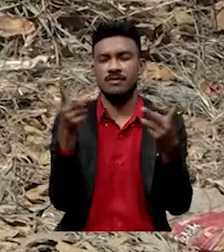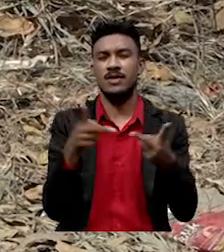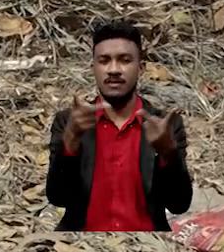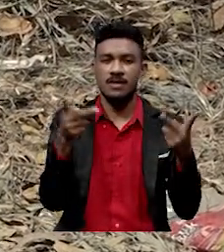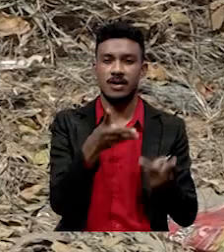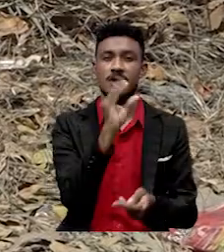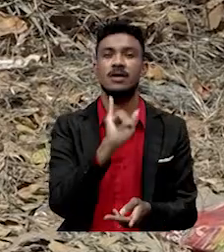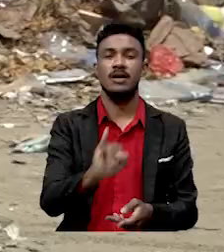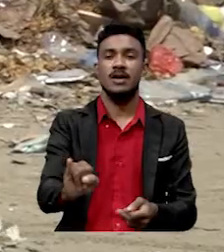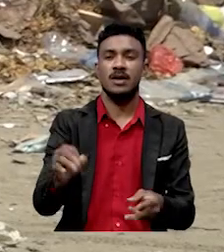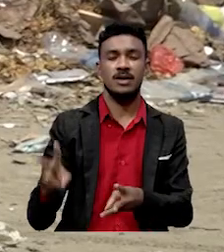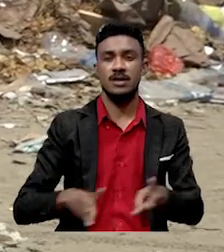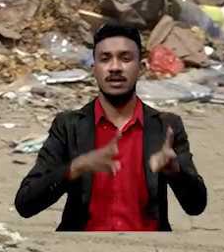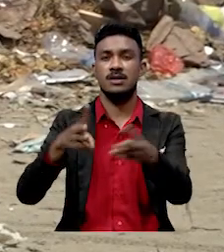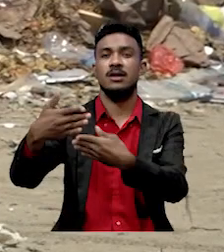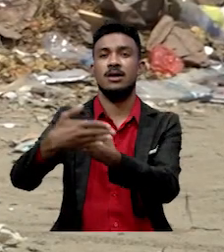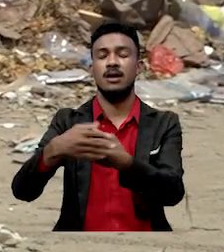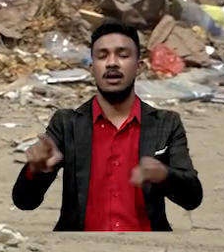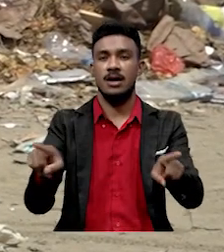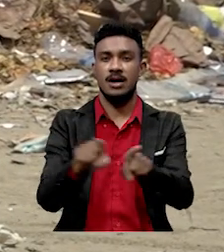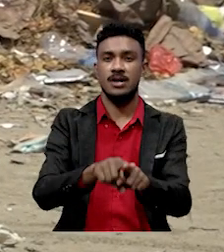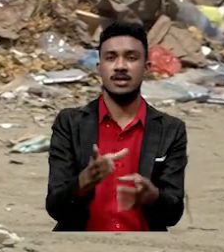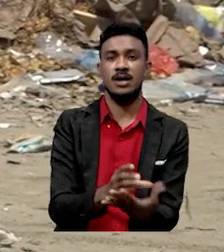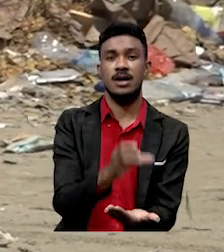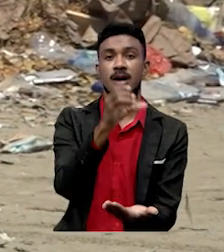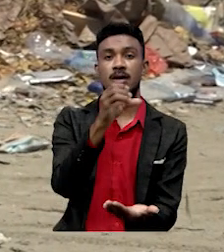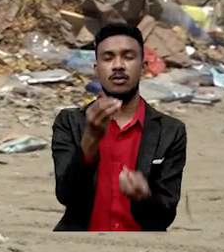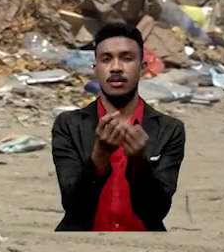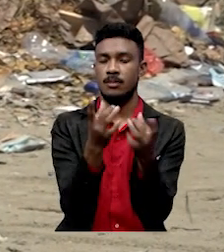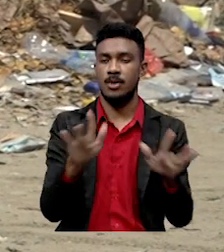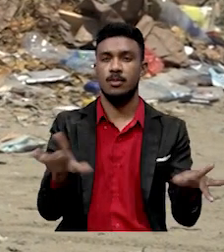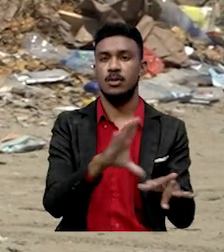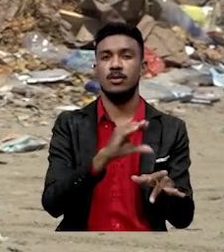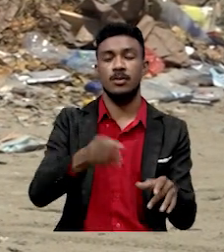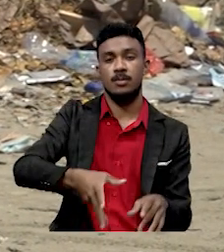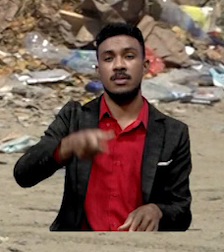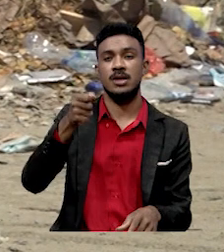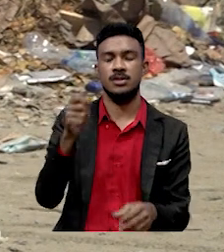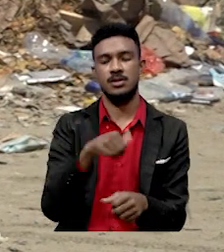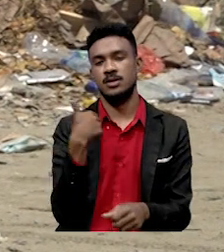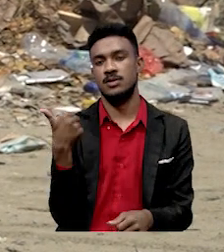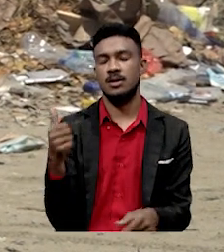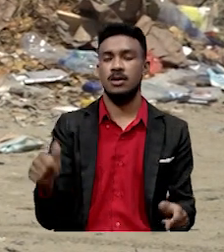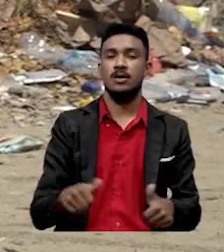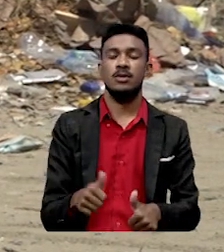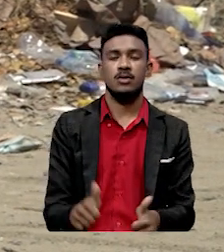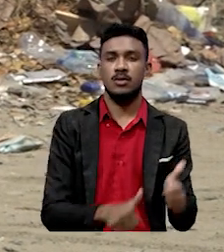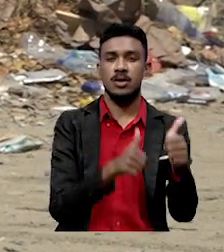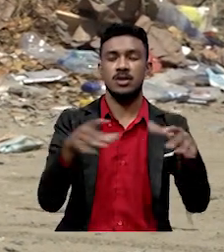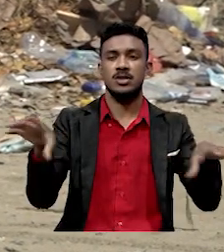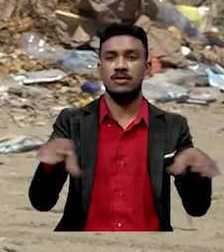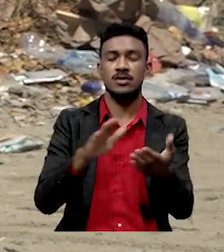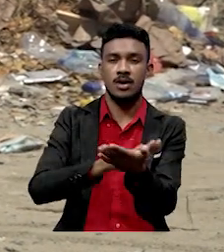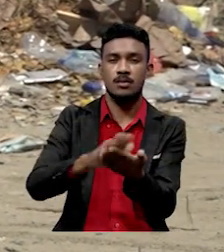iha estrada ninin sira hanesang agua mamuk, plastiku no seluk tan. Tuir lolos, Serviço